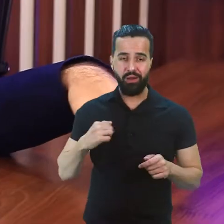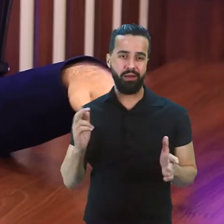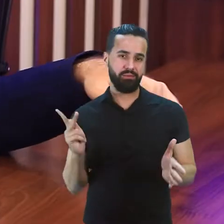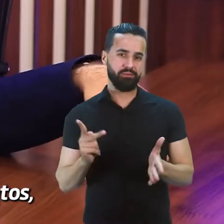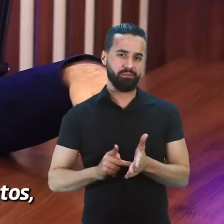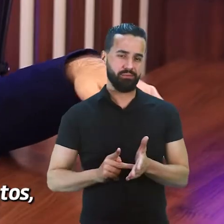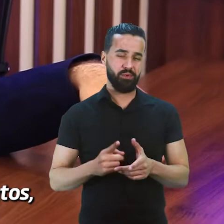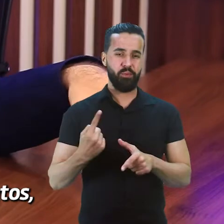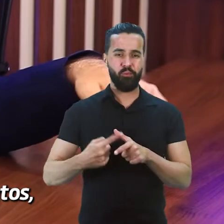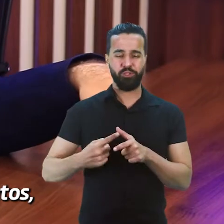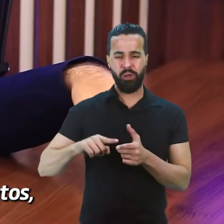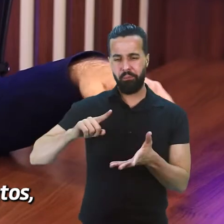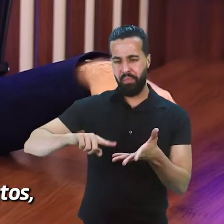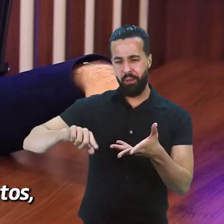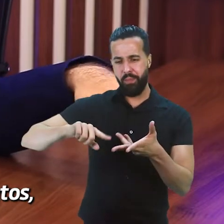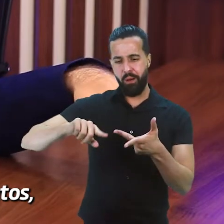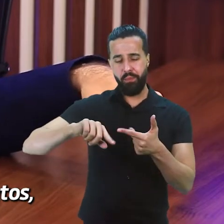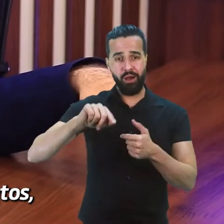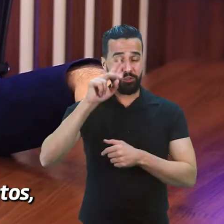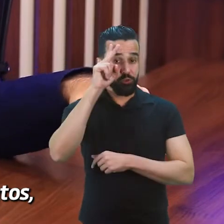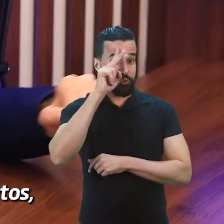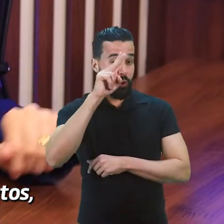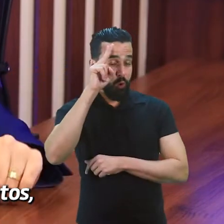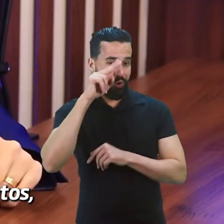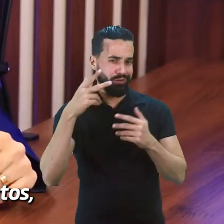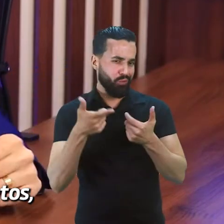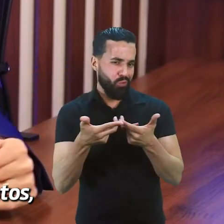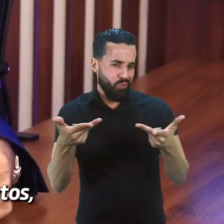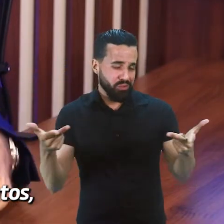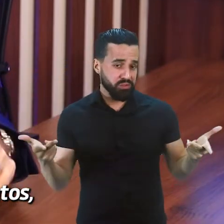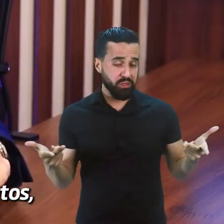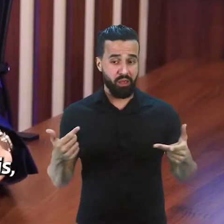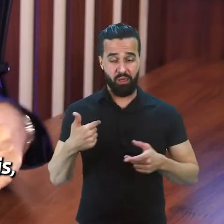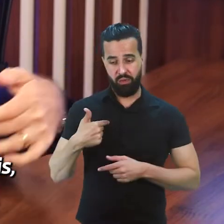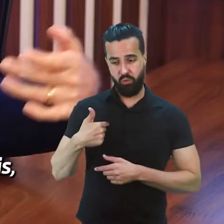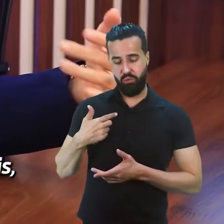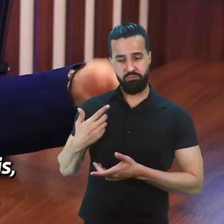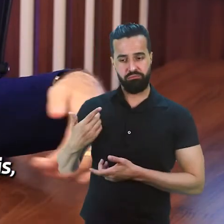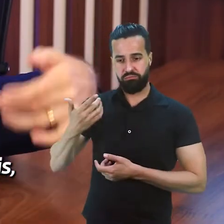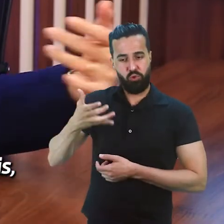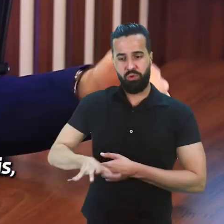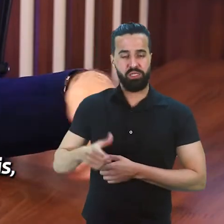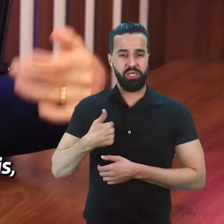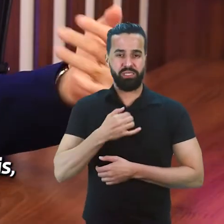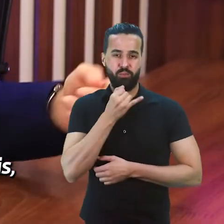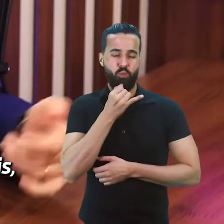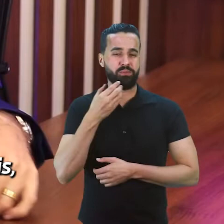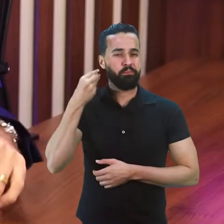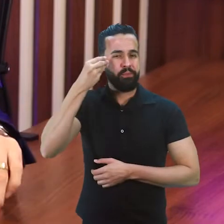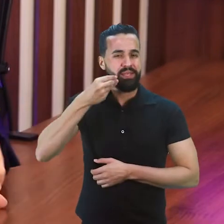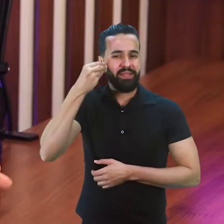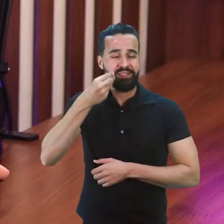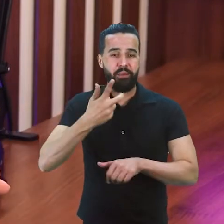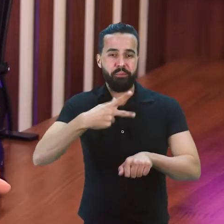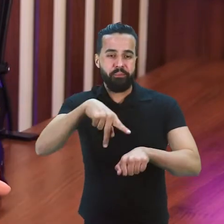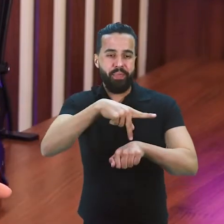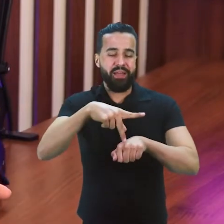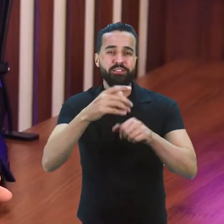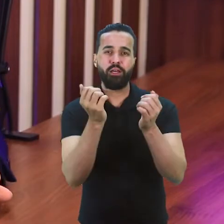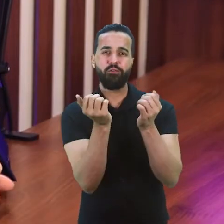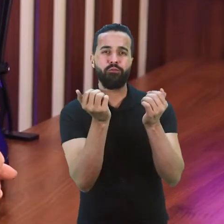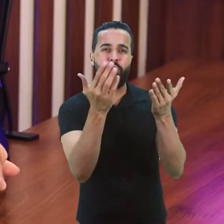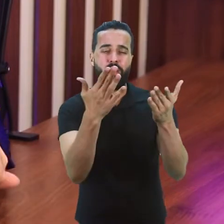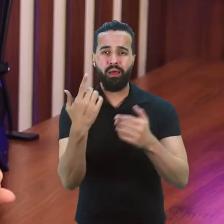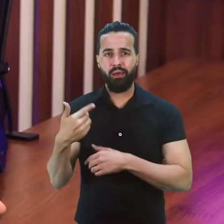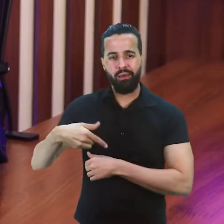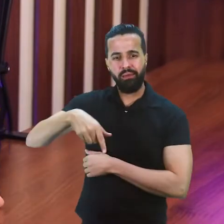muita história e tal. Eu mesmo não quis me submeter a alguns tratamentos. Tinha alguns tratamentos experimentais até fora do Brasil. Eu não quis me submeter a isso, que eu